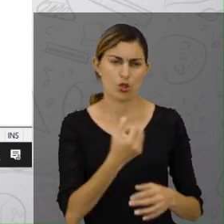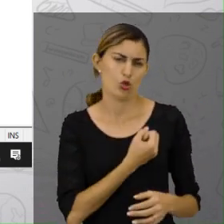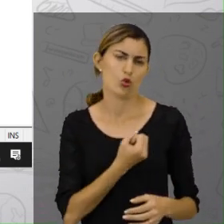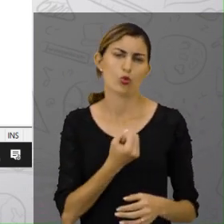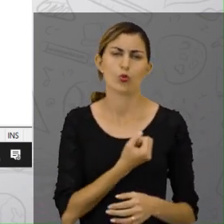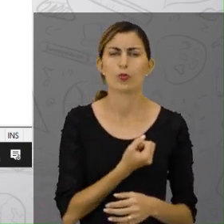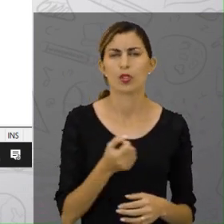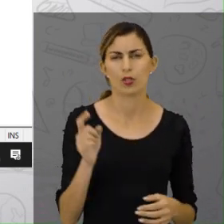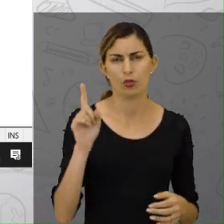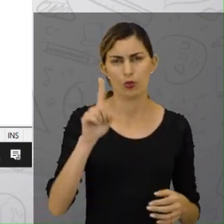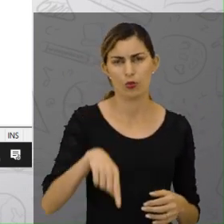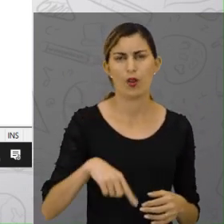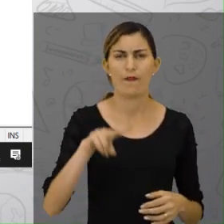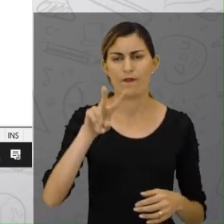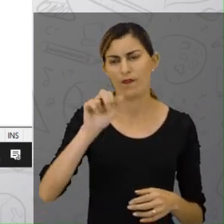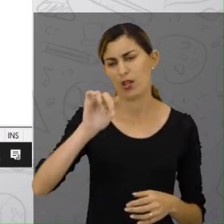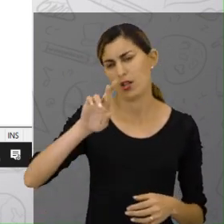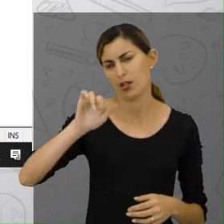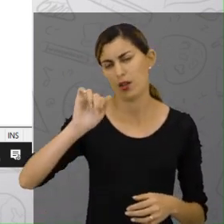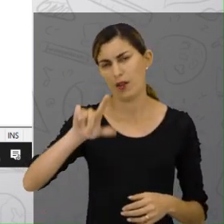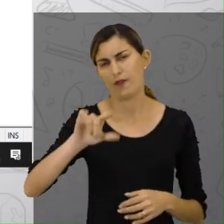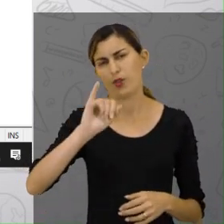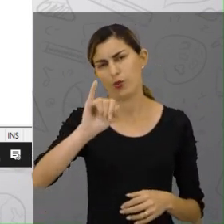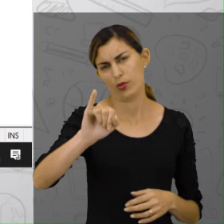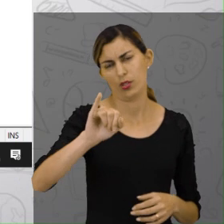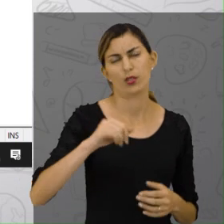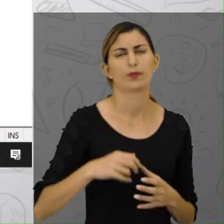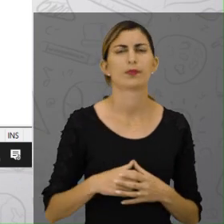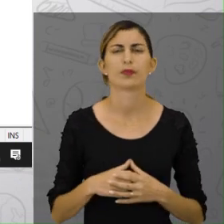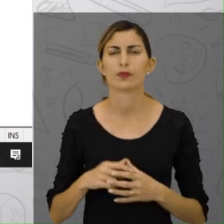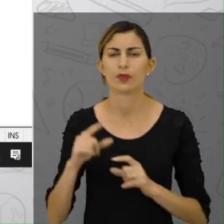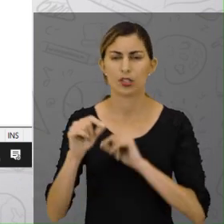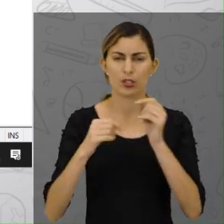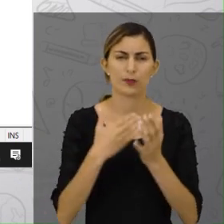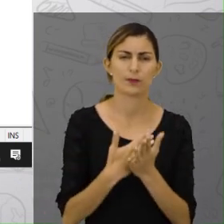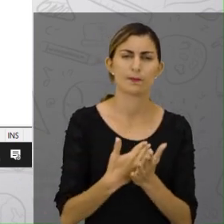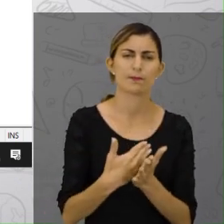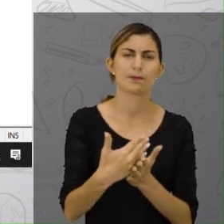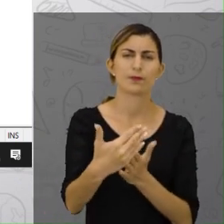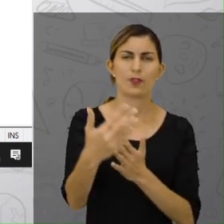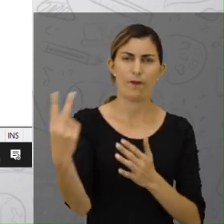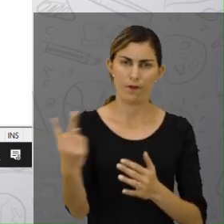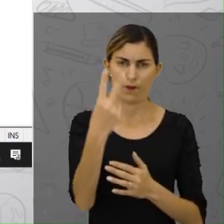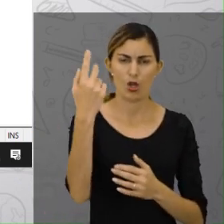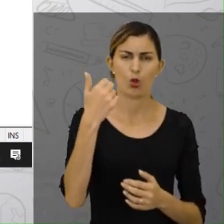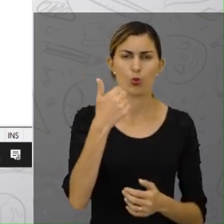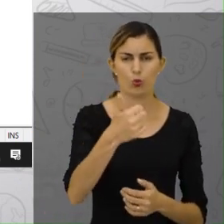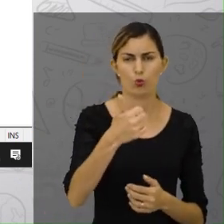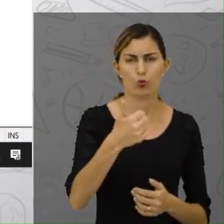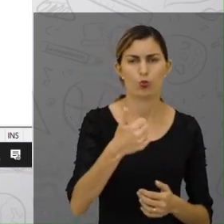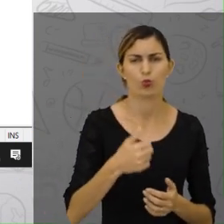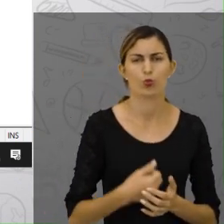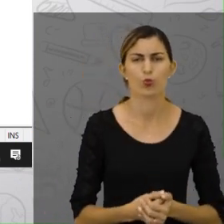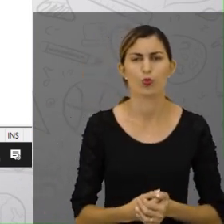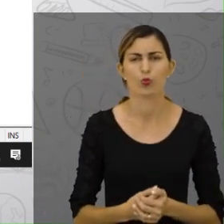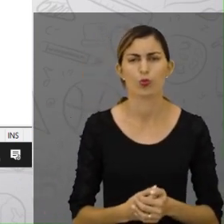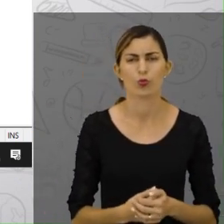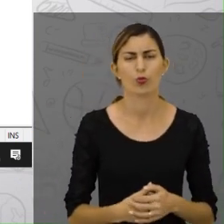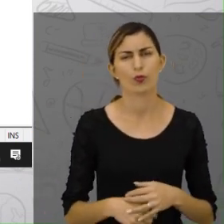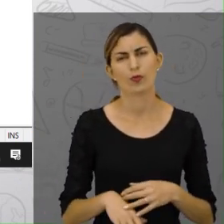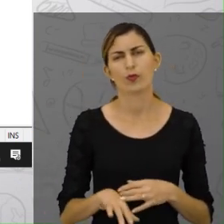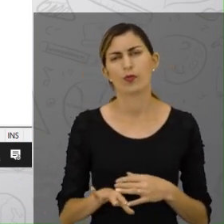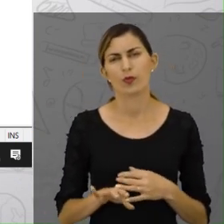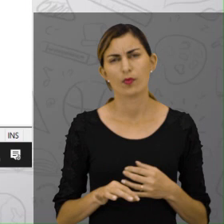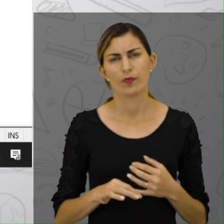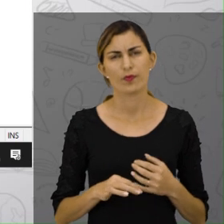Esse número é variável i, que inicialmente o seu valor é 1.